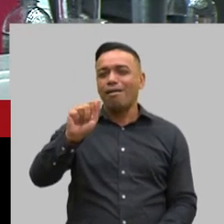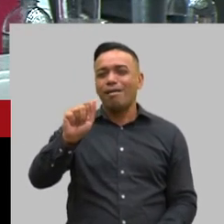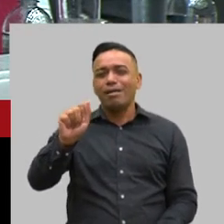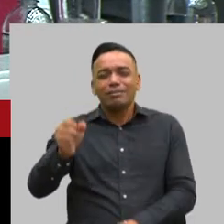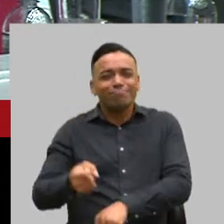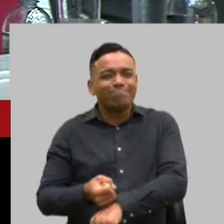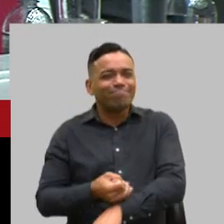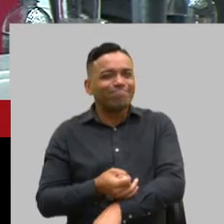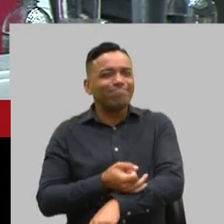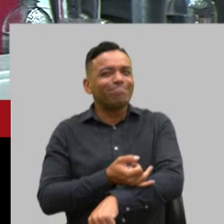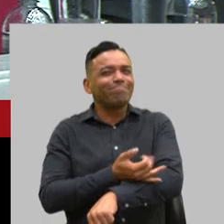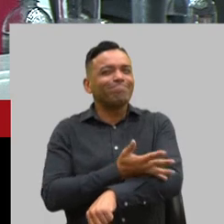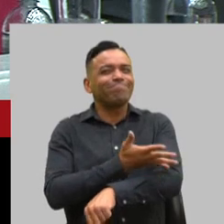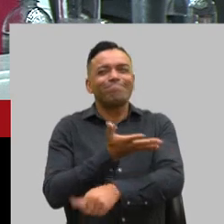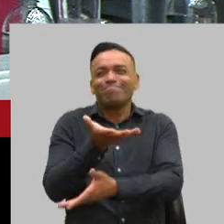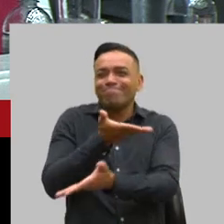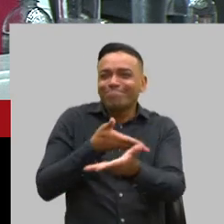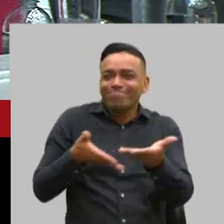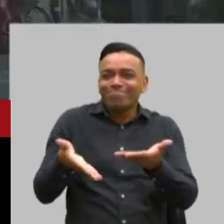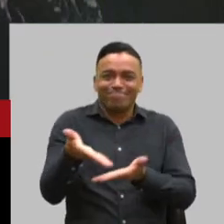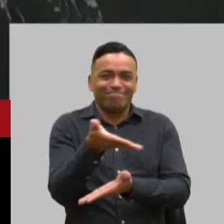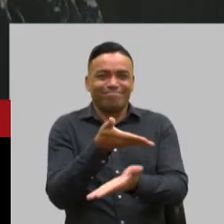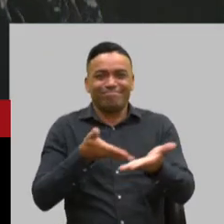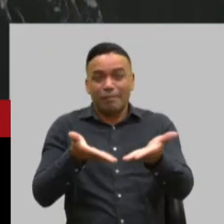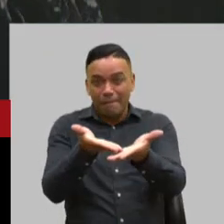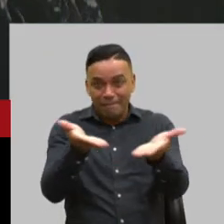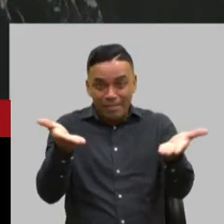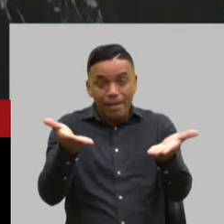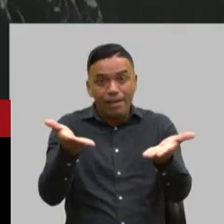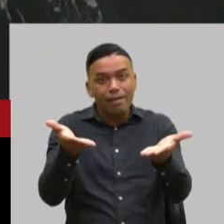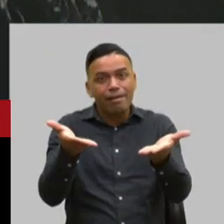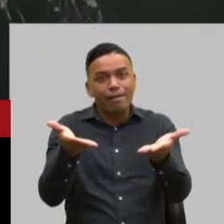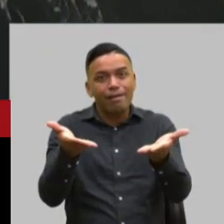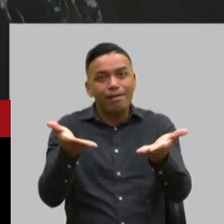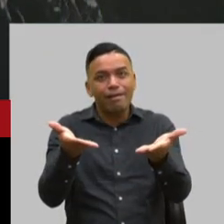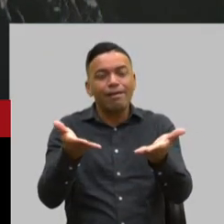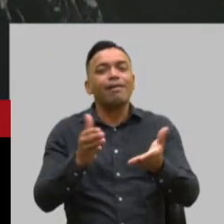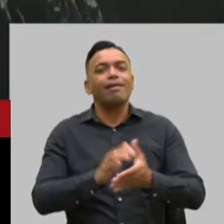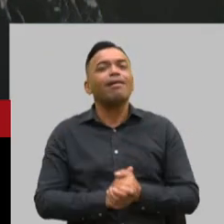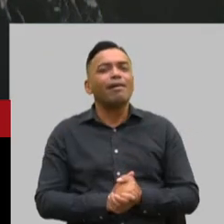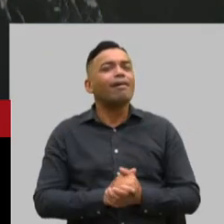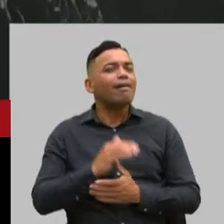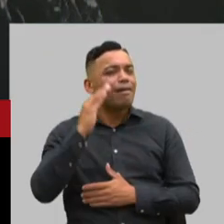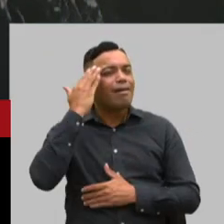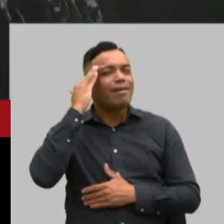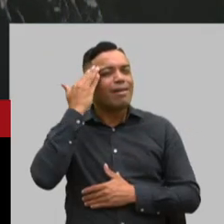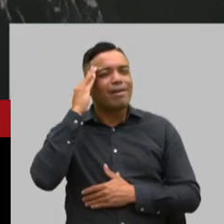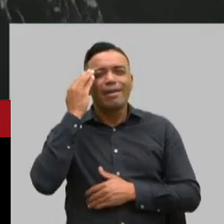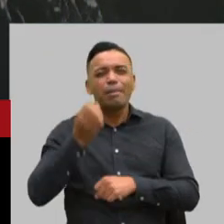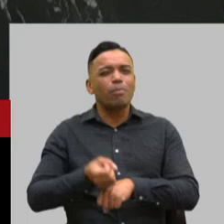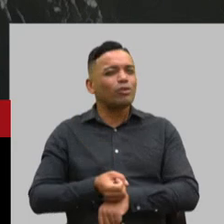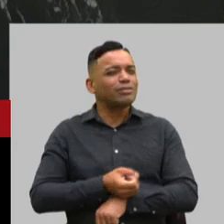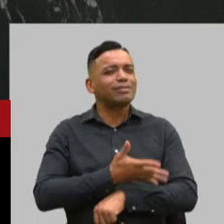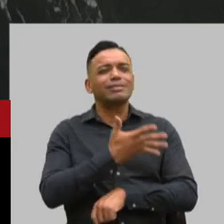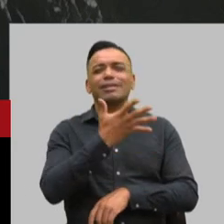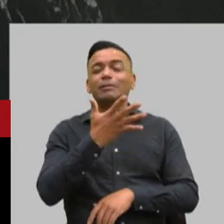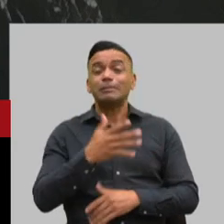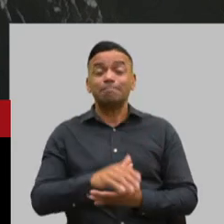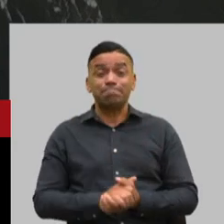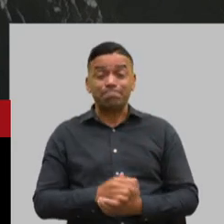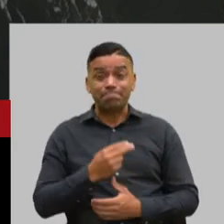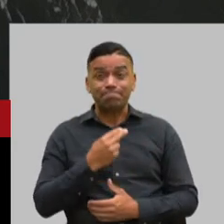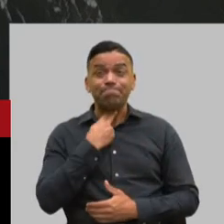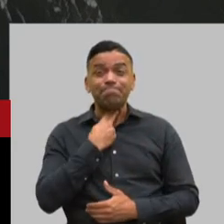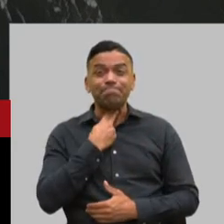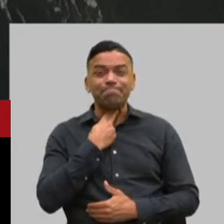compartilhado a vocês. Eu peço que faz uma fezinha aí, porque a emoção está embargando a minha voz, o meu